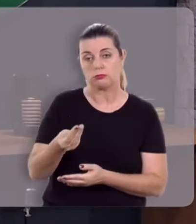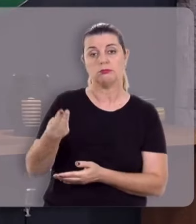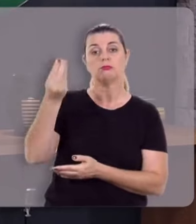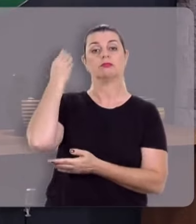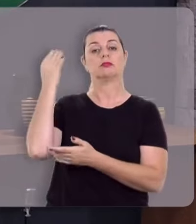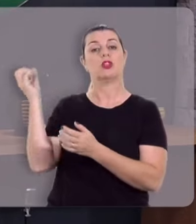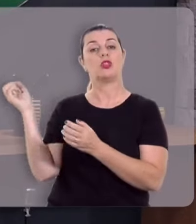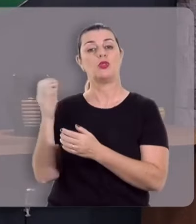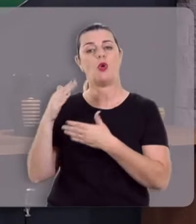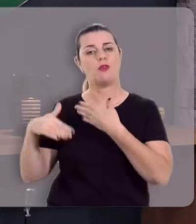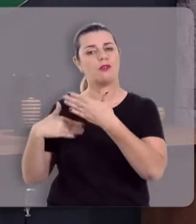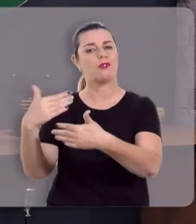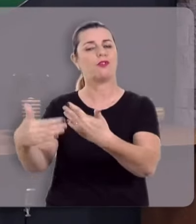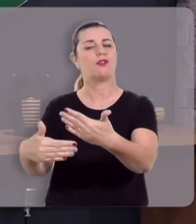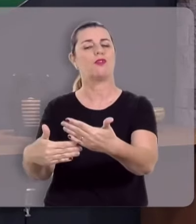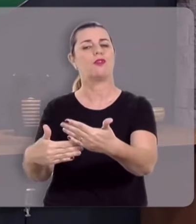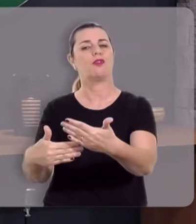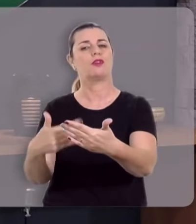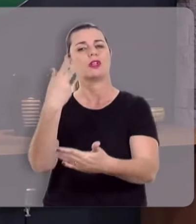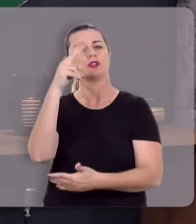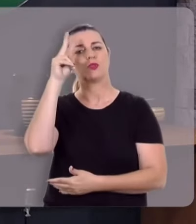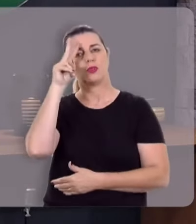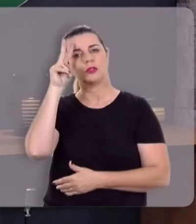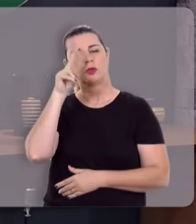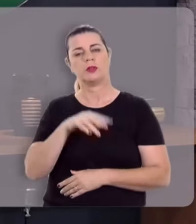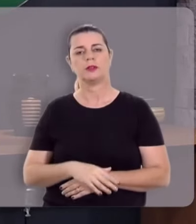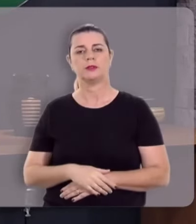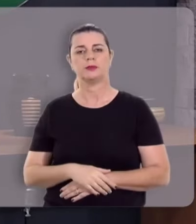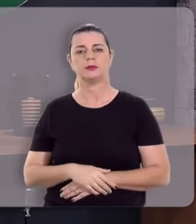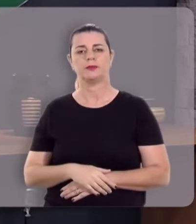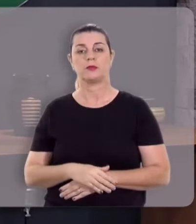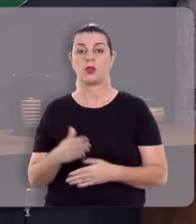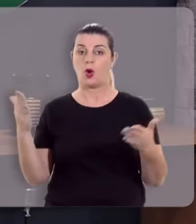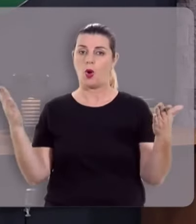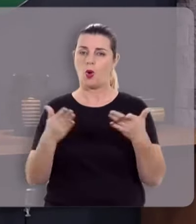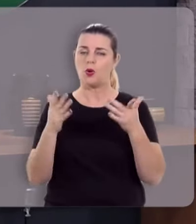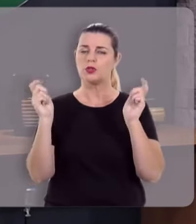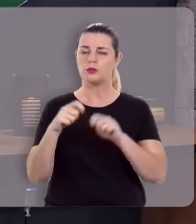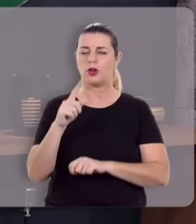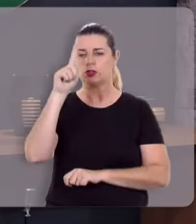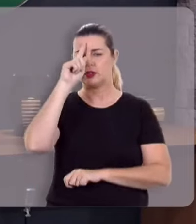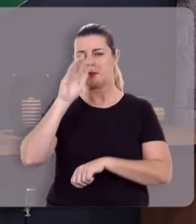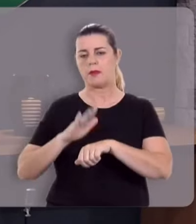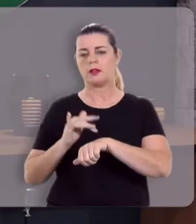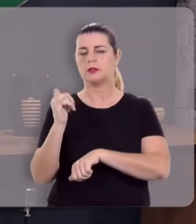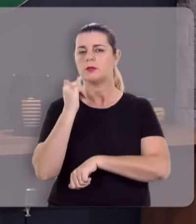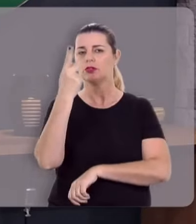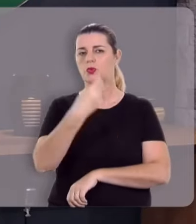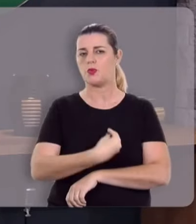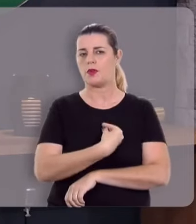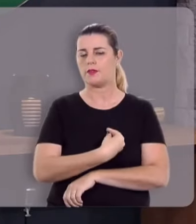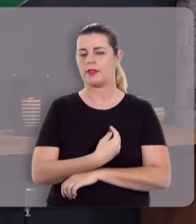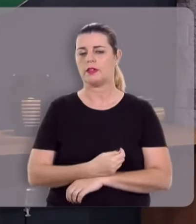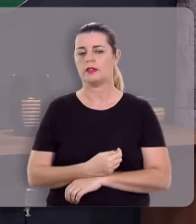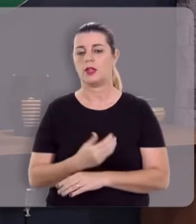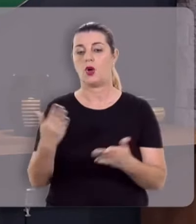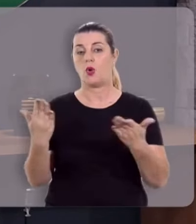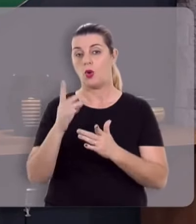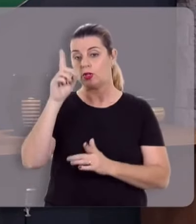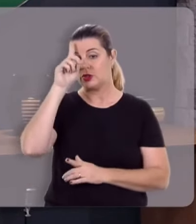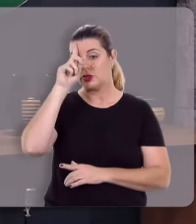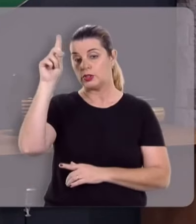tudo se faz novo daqui para frente na sua história. hoje pode ser o dia mais importante da sua vida, hoje pode ser